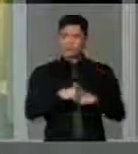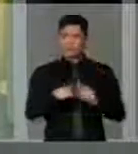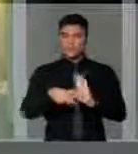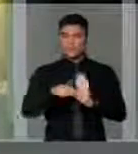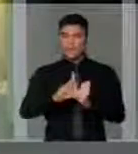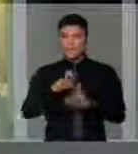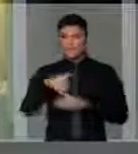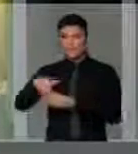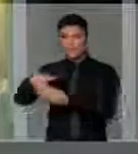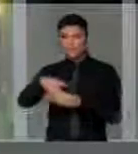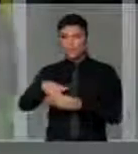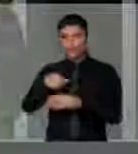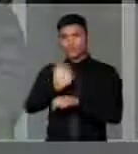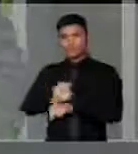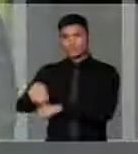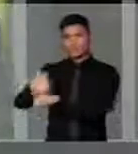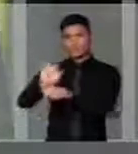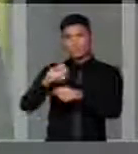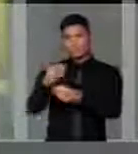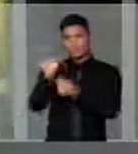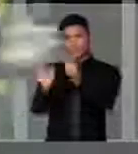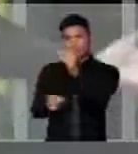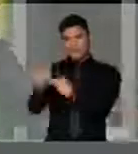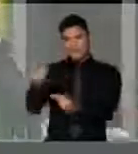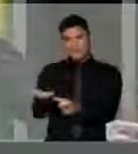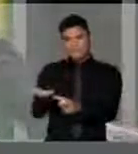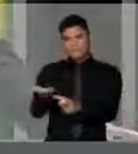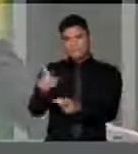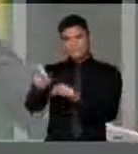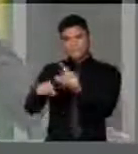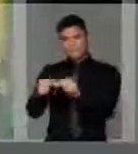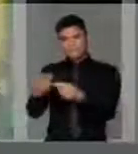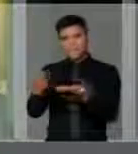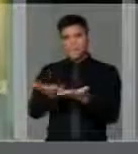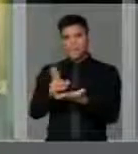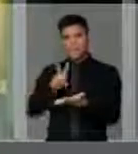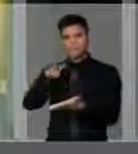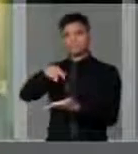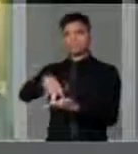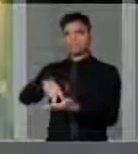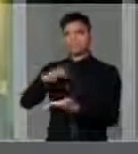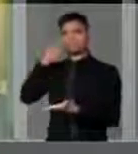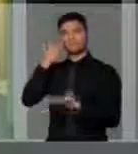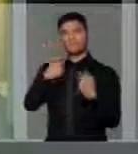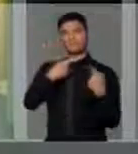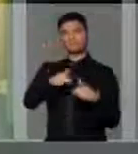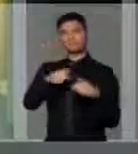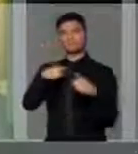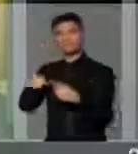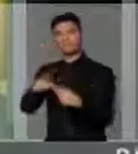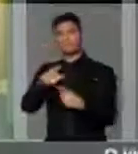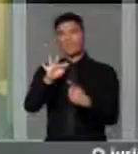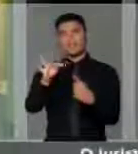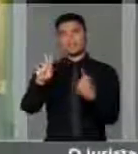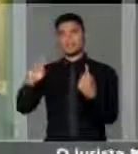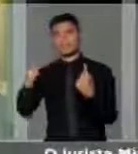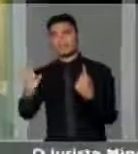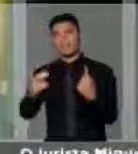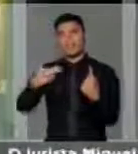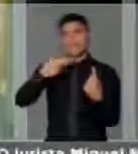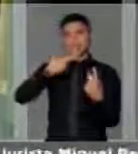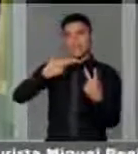povo dos seus estados, para aqui dizer, não ficar atacando Fernando Henrique, Aécio Neves, o